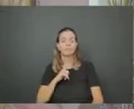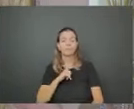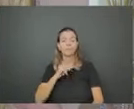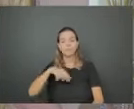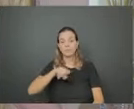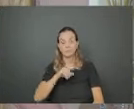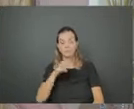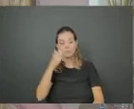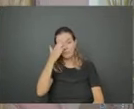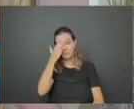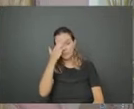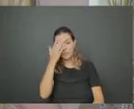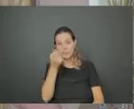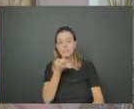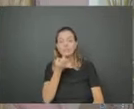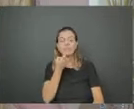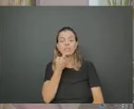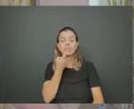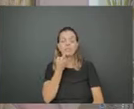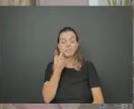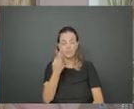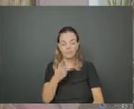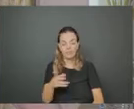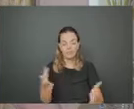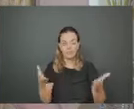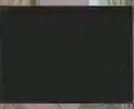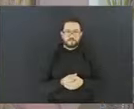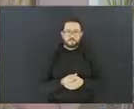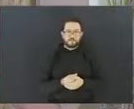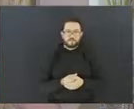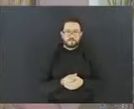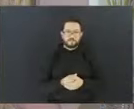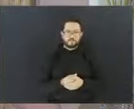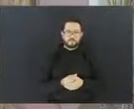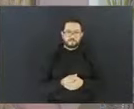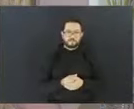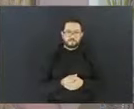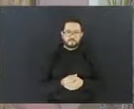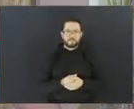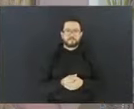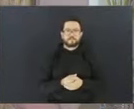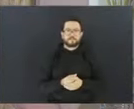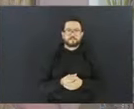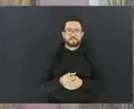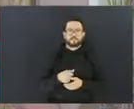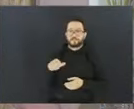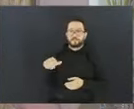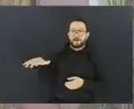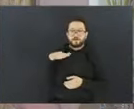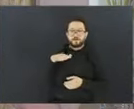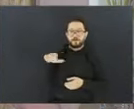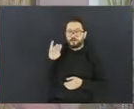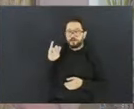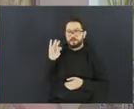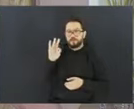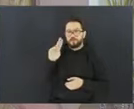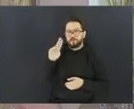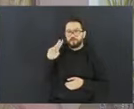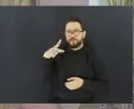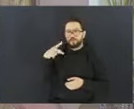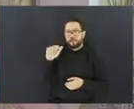sexta-feira, por questão de meia hora que nós ficamos ali na região do Itupava, pegamos 10 pessoas com sintomas